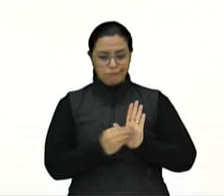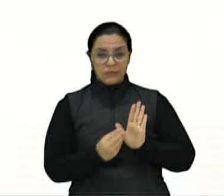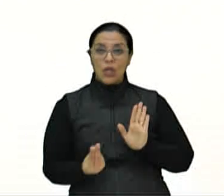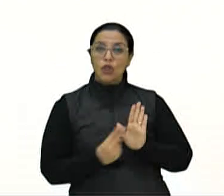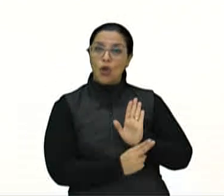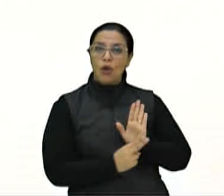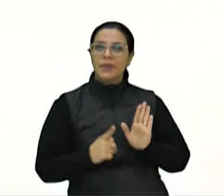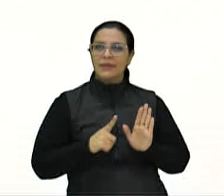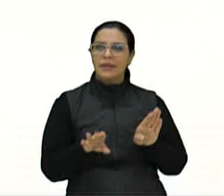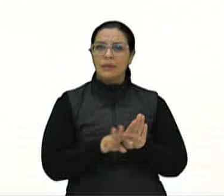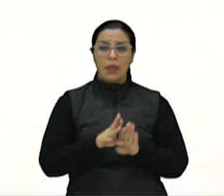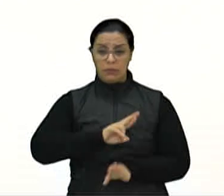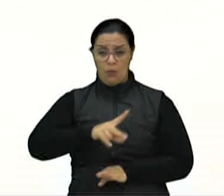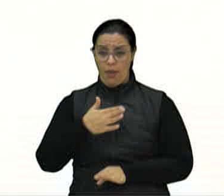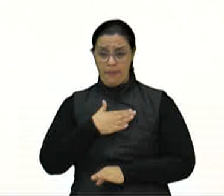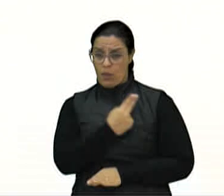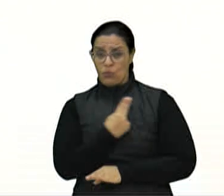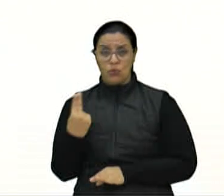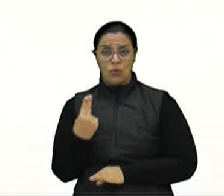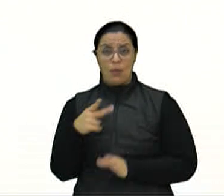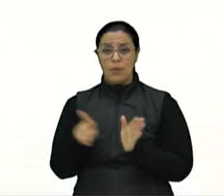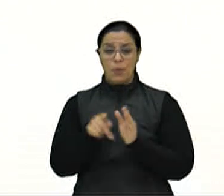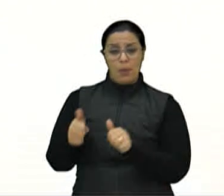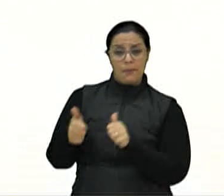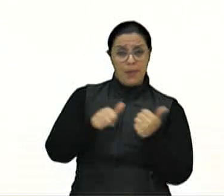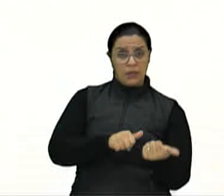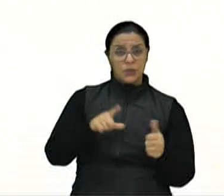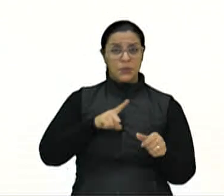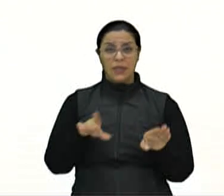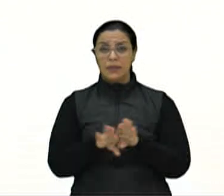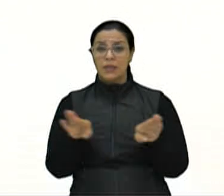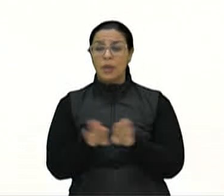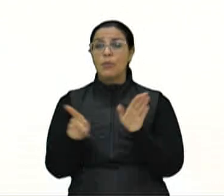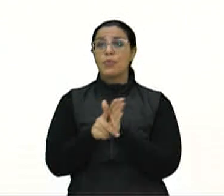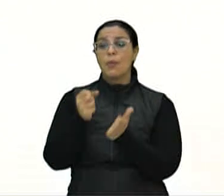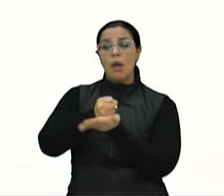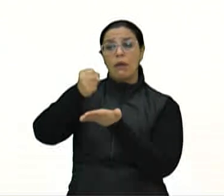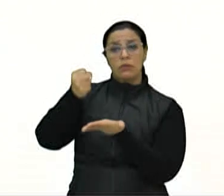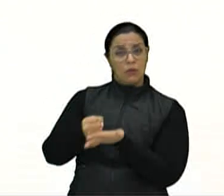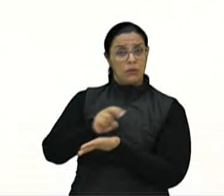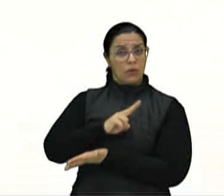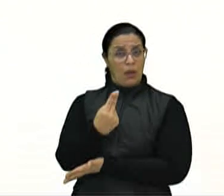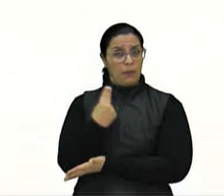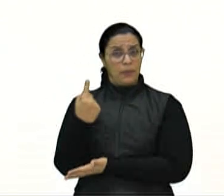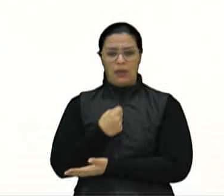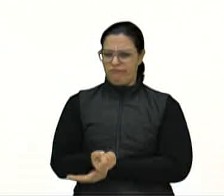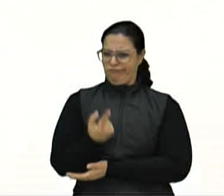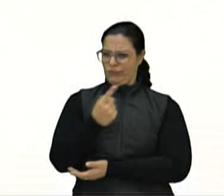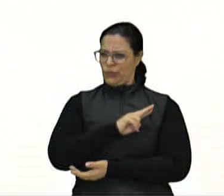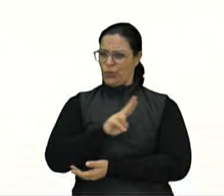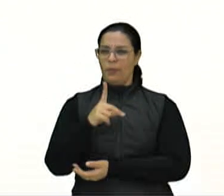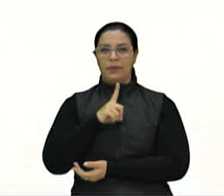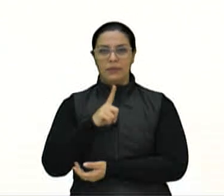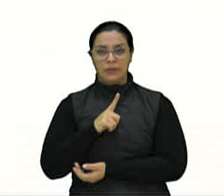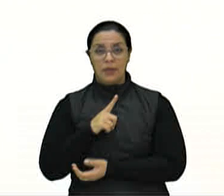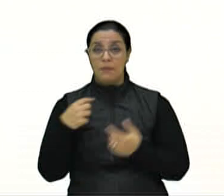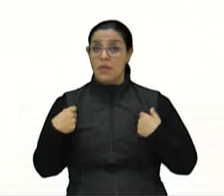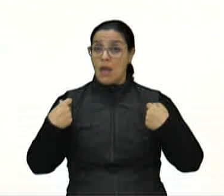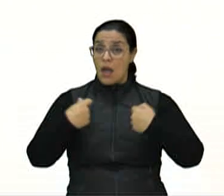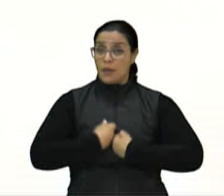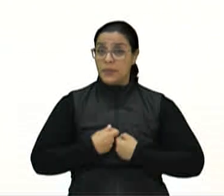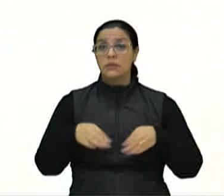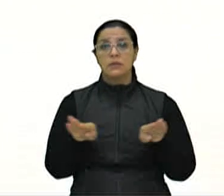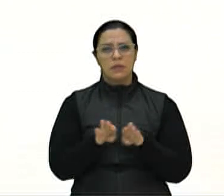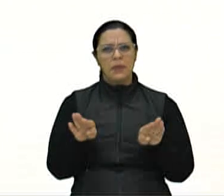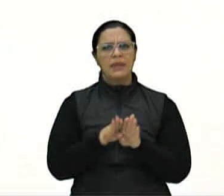nome, que não é meu nome de batismo ou de cartório. Um nome estranho. Meu blusão